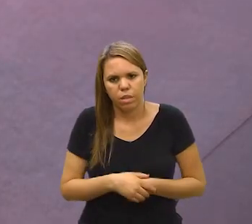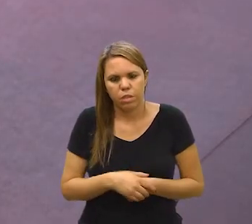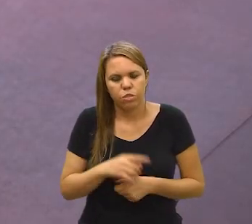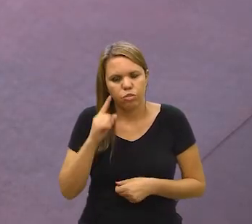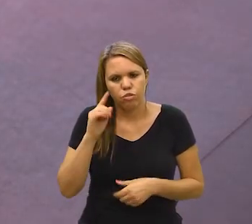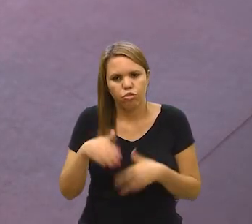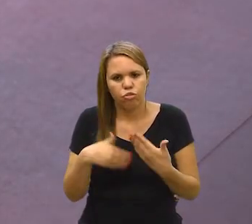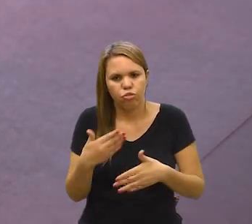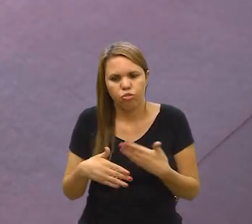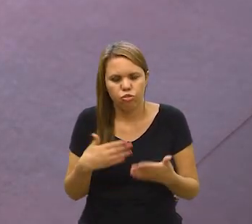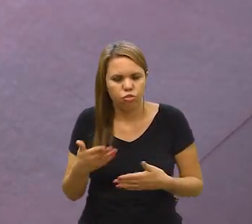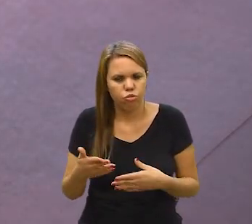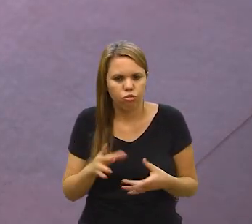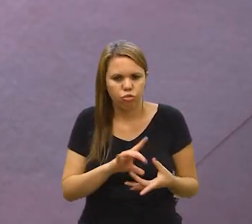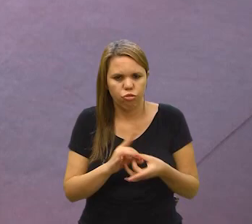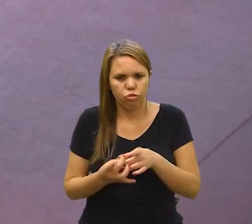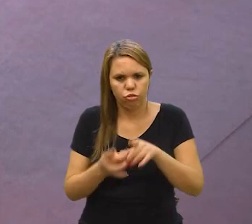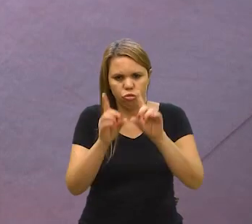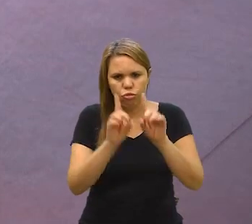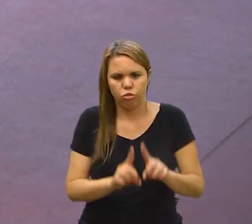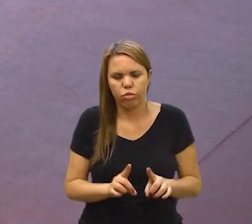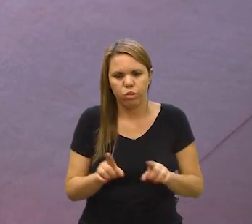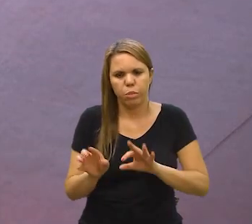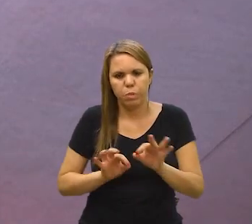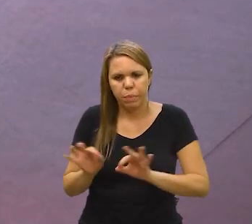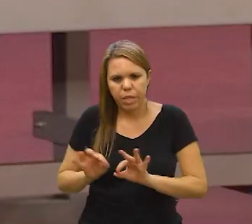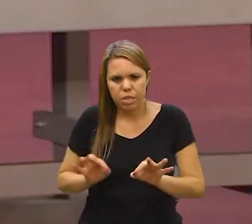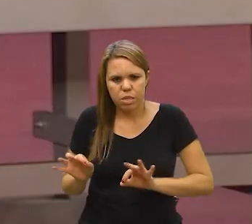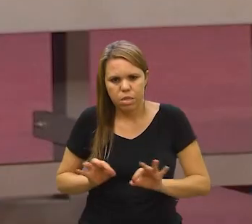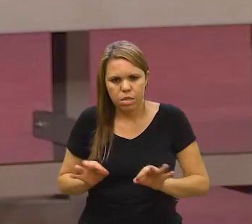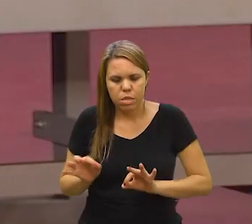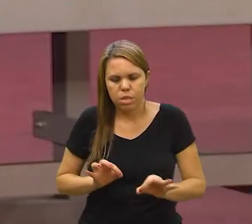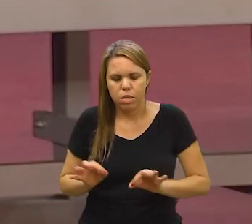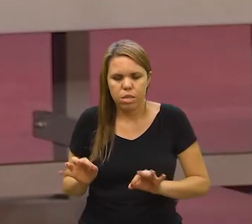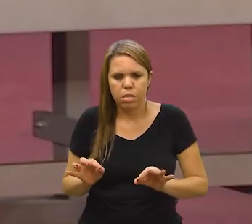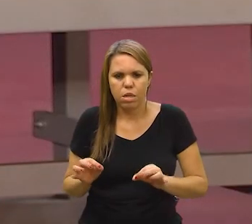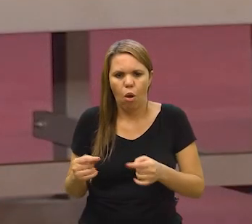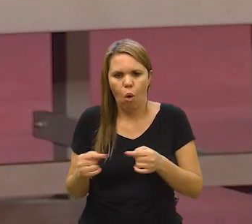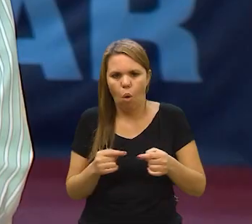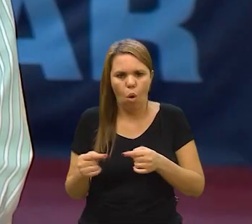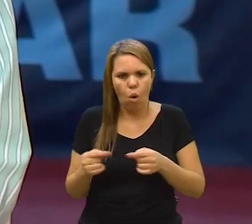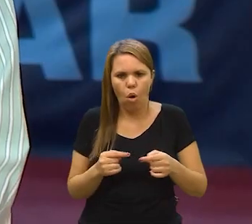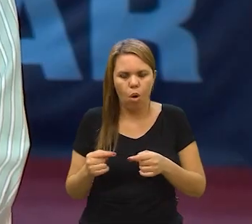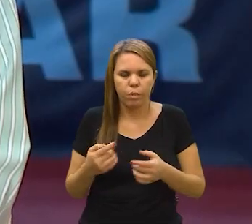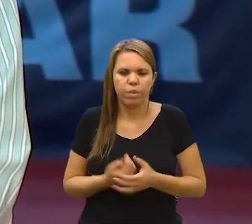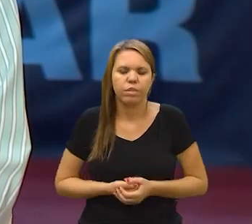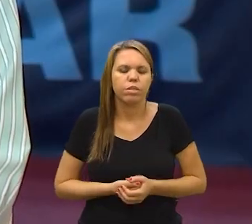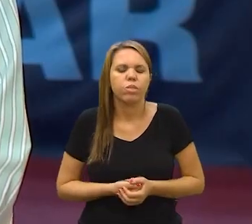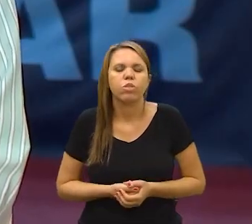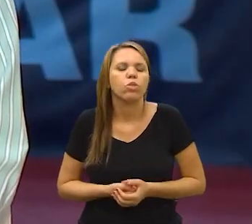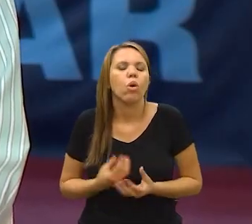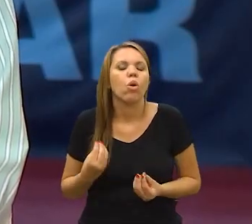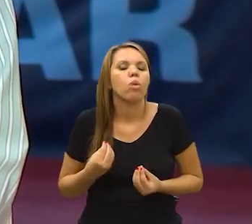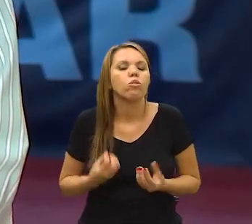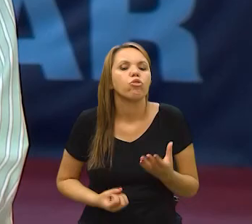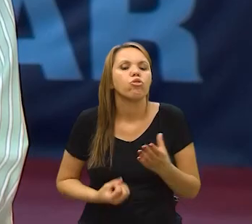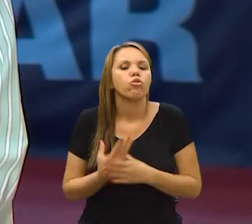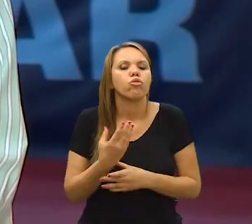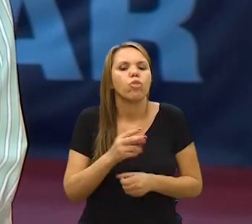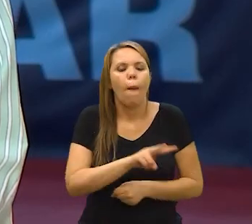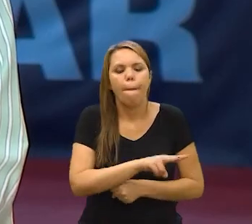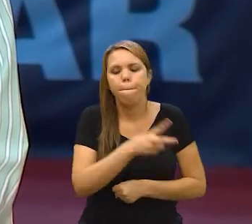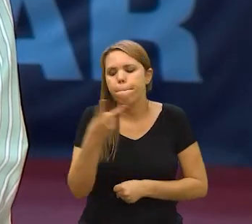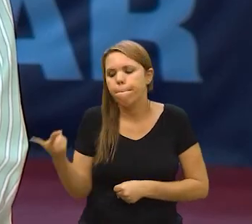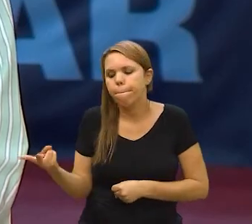dia a dia aí, estando em Jogos Olímpicos ou em preparação para uma grande competição. Como é que surgiu essa transição?